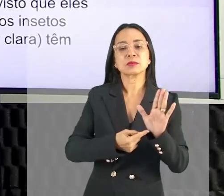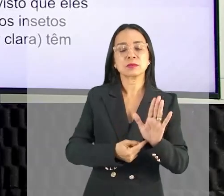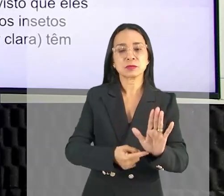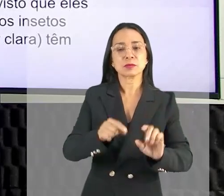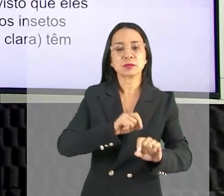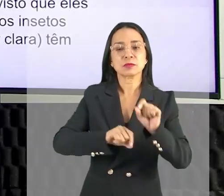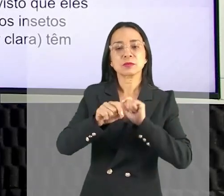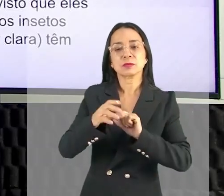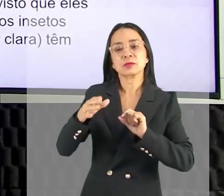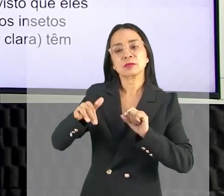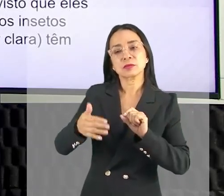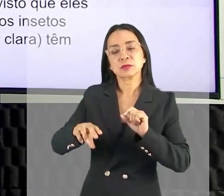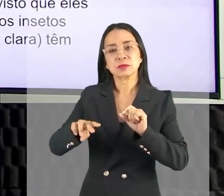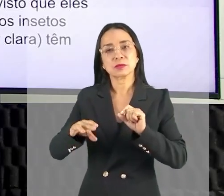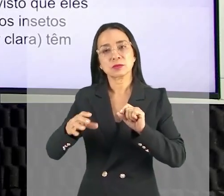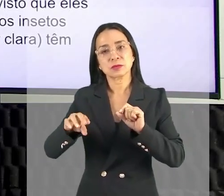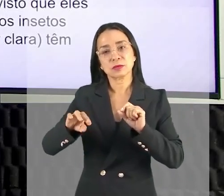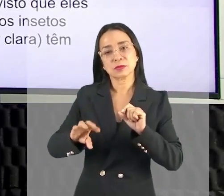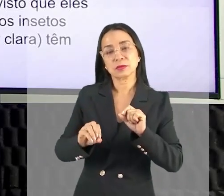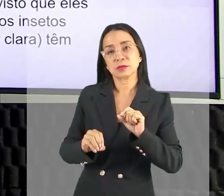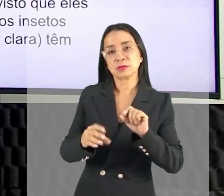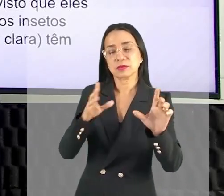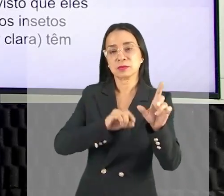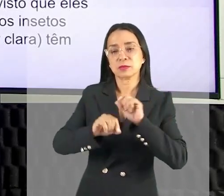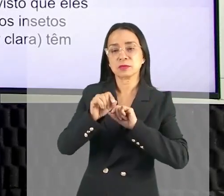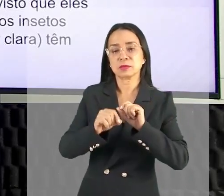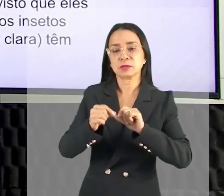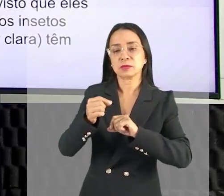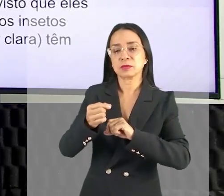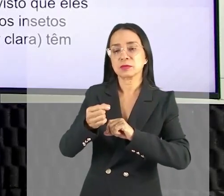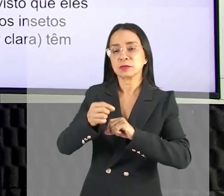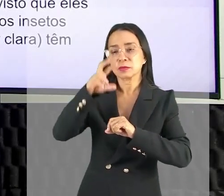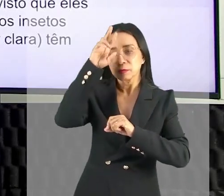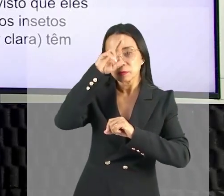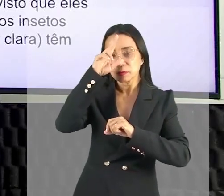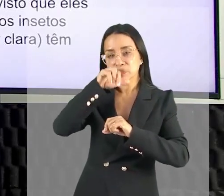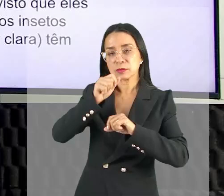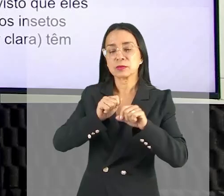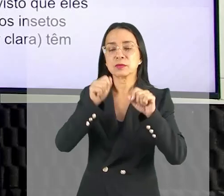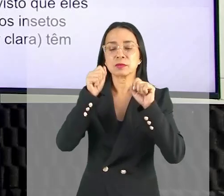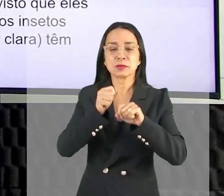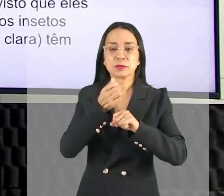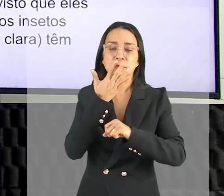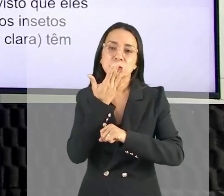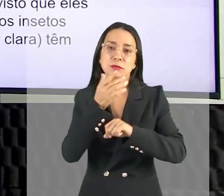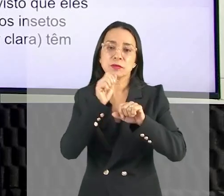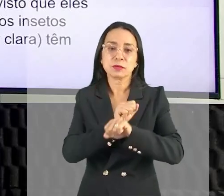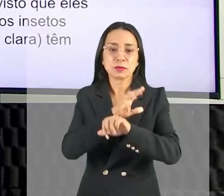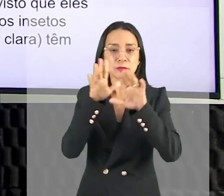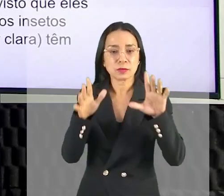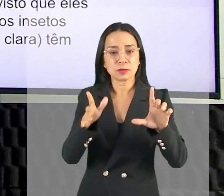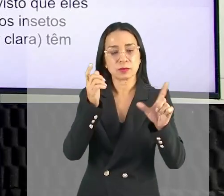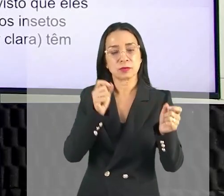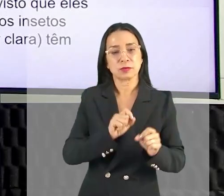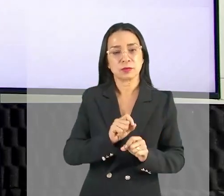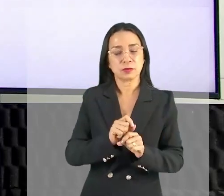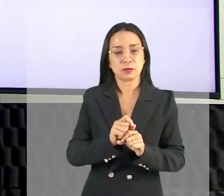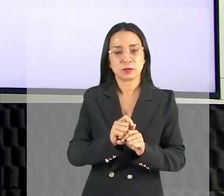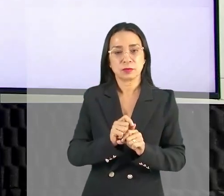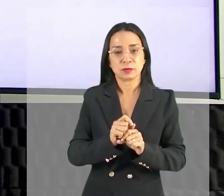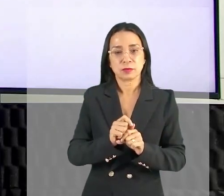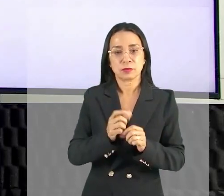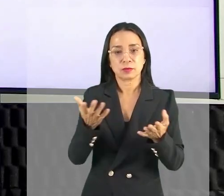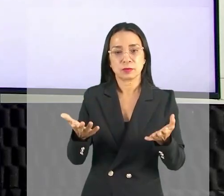está favorecendo os insetos da cor clara. E a seleção está agindo de forma aleatória,